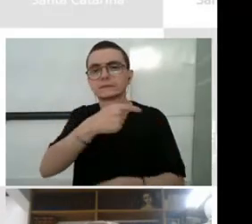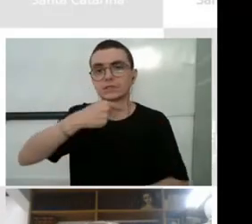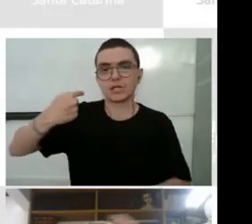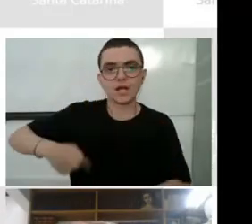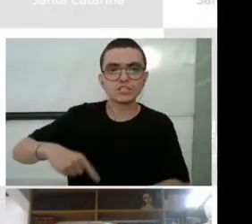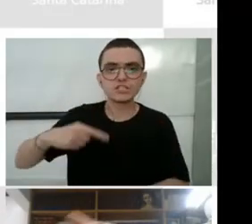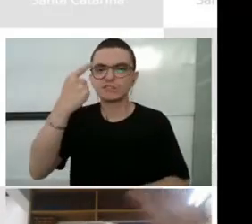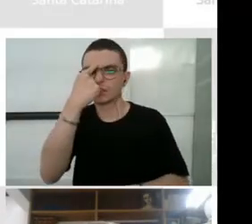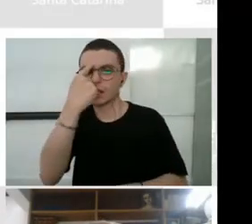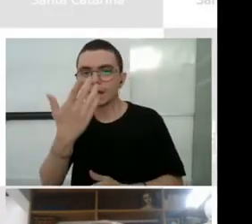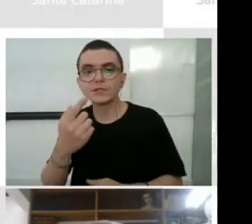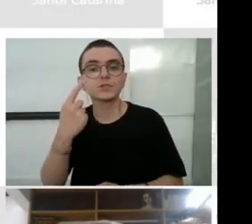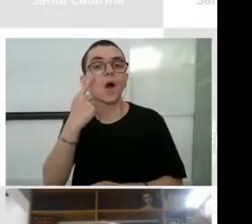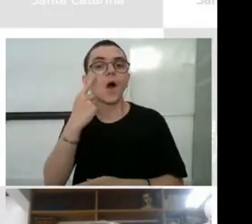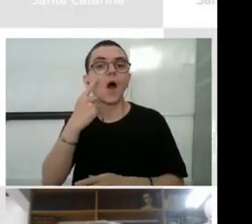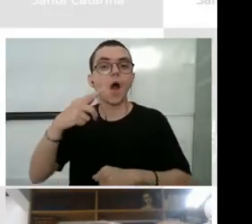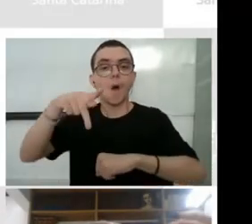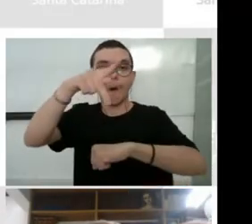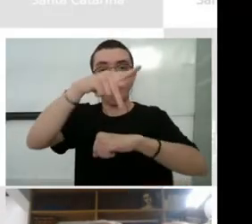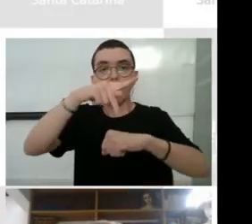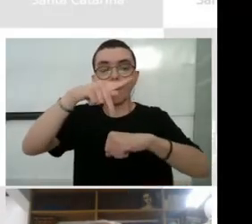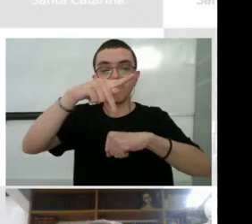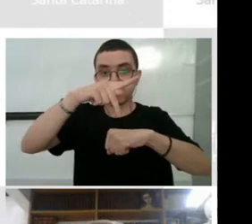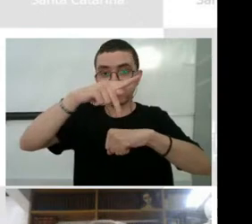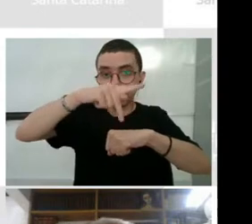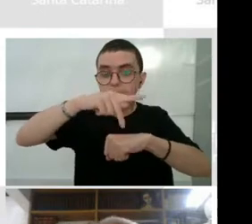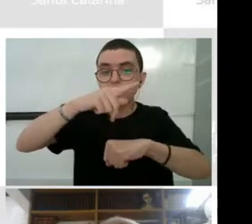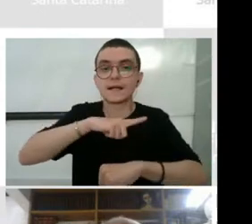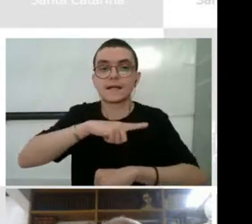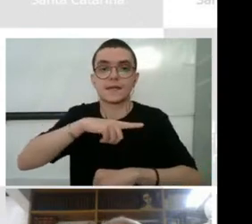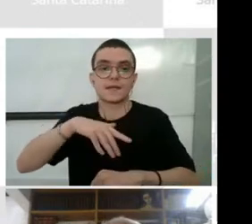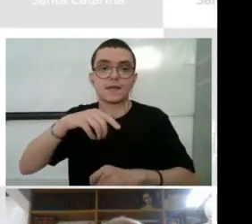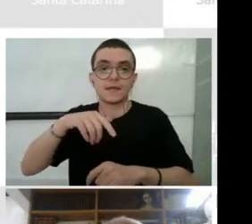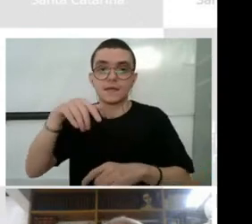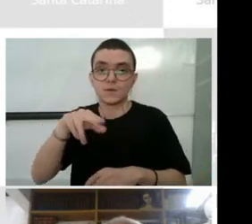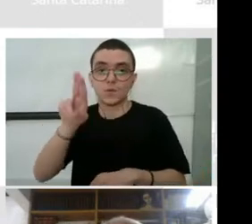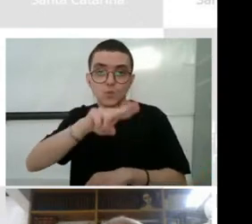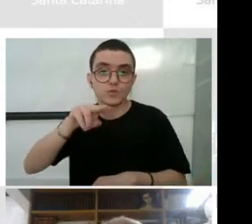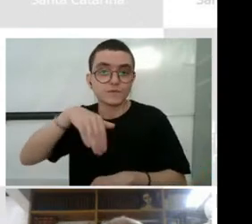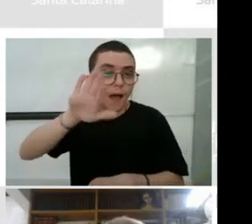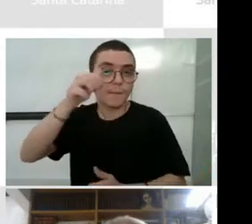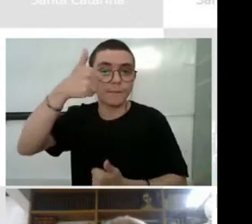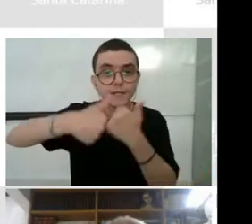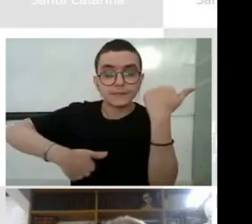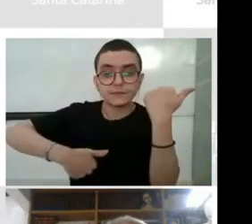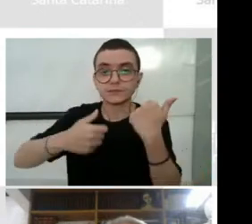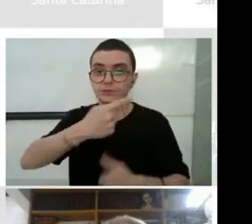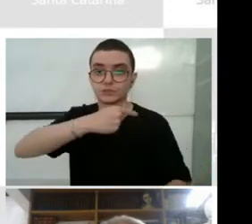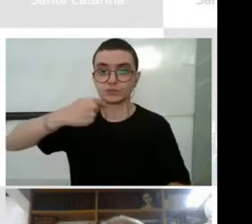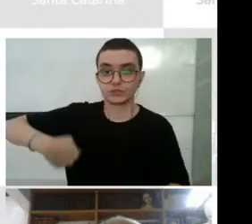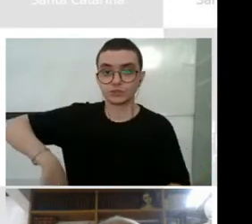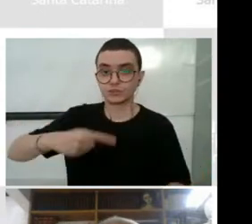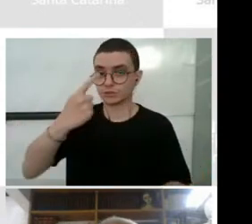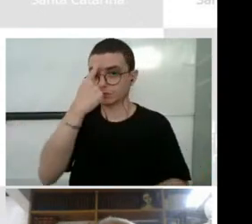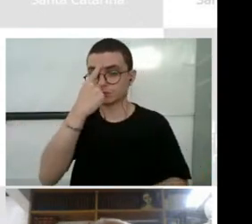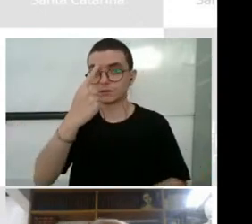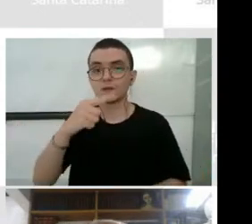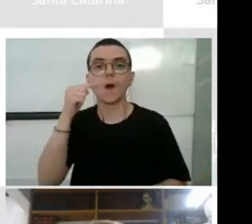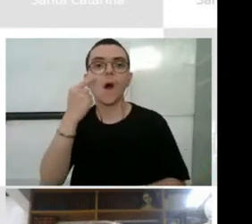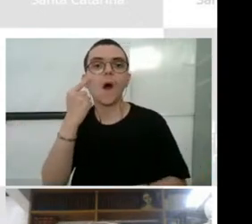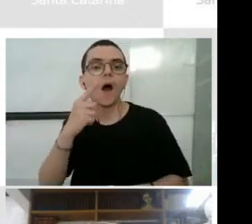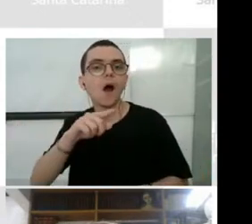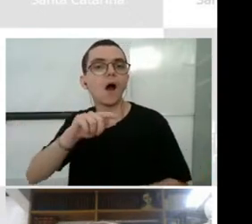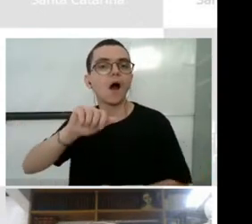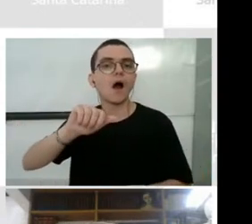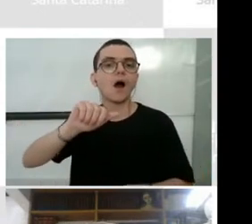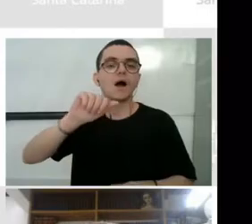Índia, etc., veja os países que têm a maior consumo de carvão, né? China, Índia, os Asian, né? Austrália, Bangladesh,